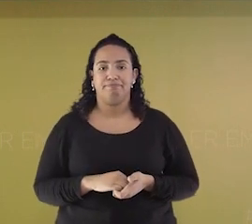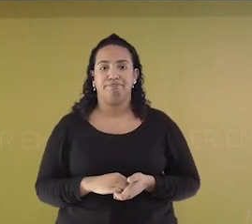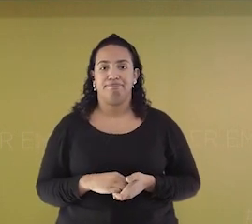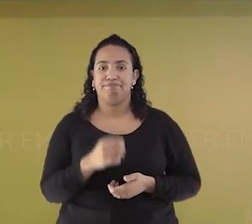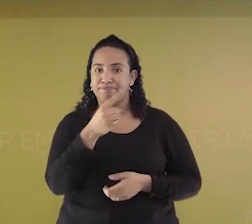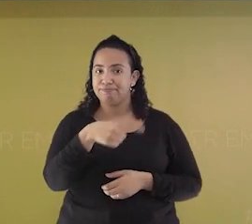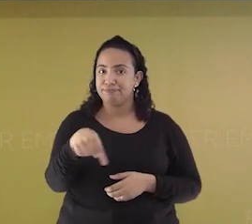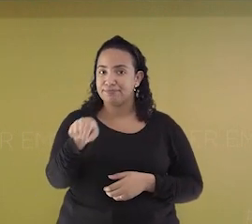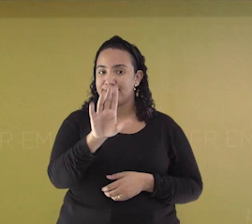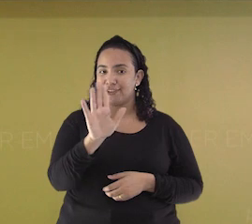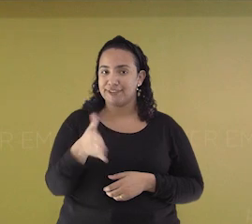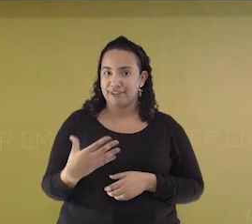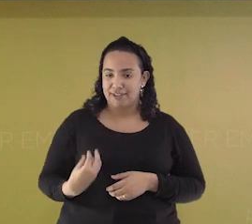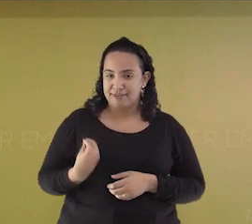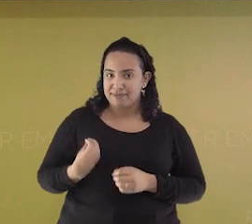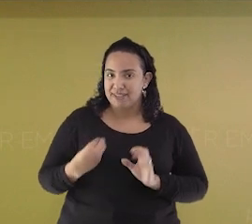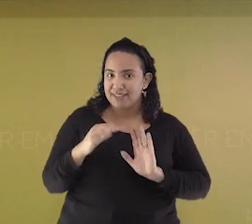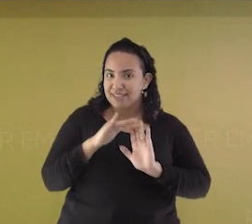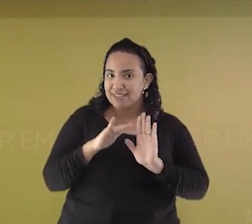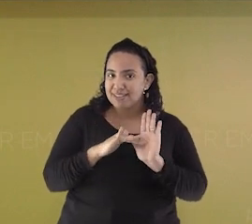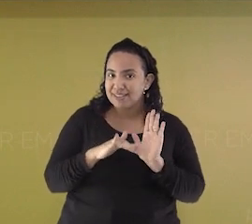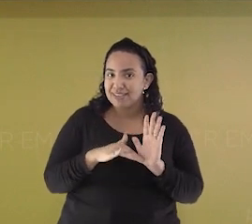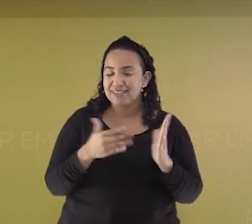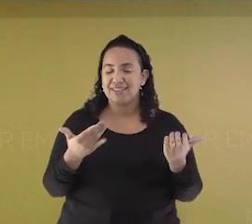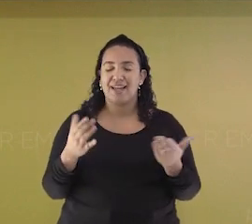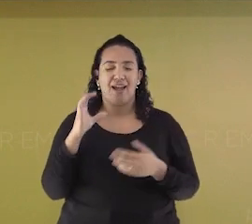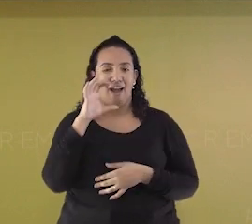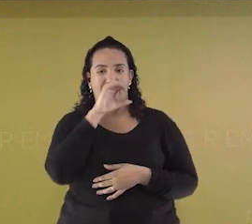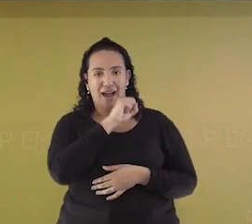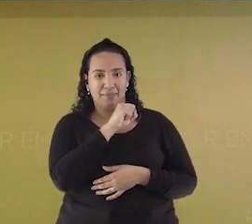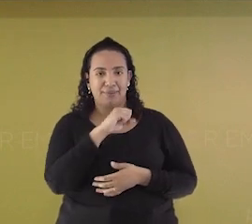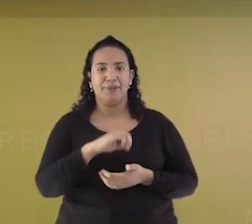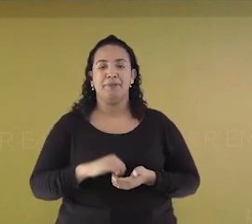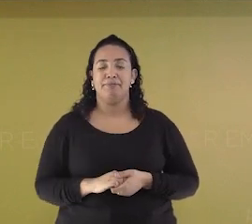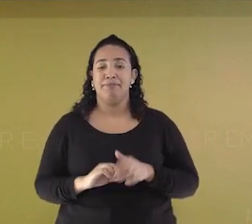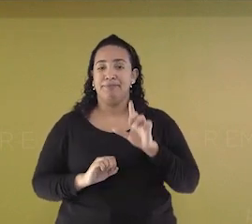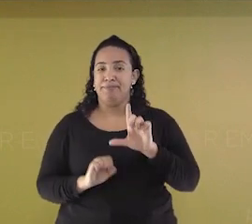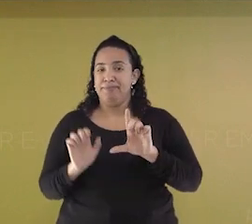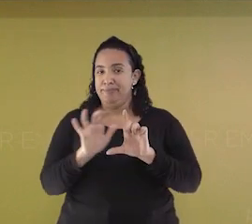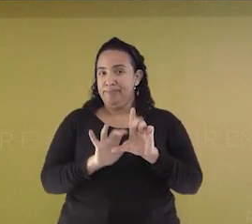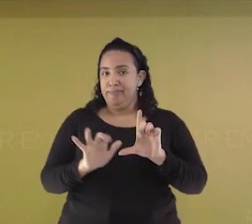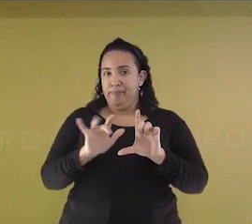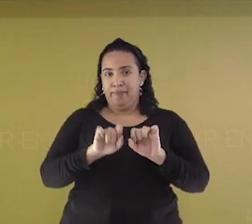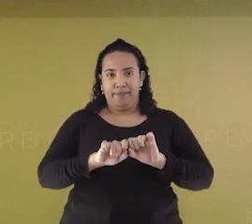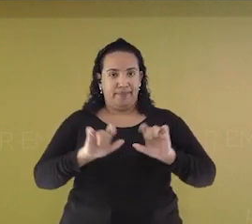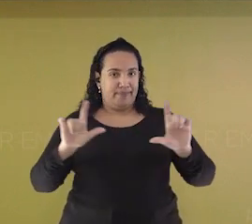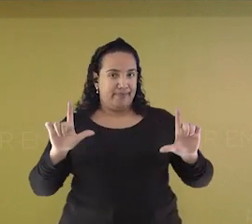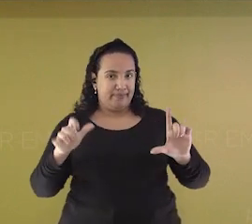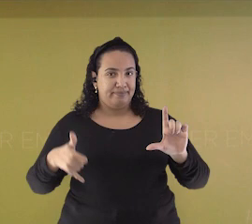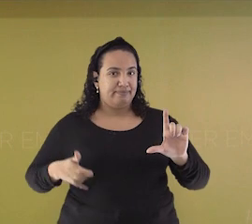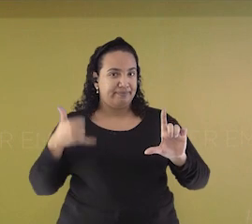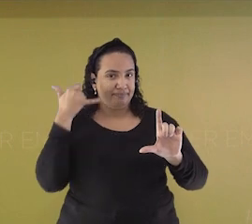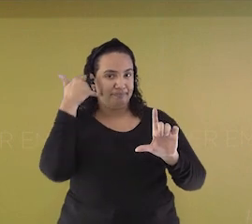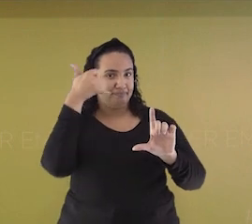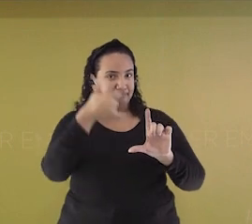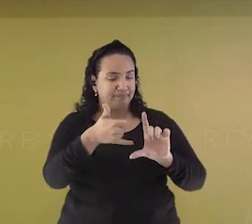já registrou a sua presença na aula? É rapidinho. Acesse o código QR aí na